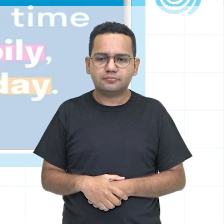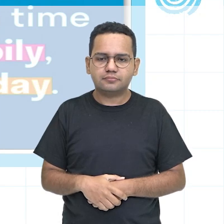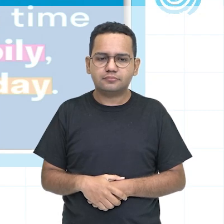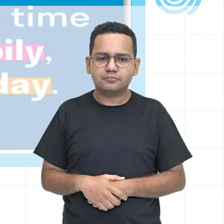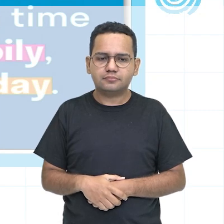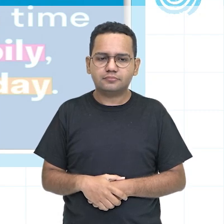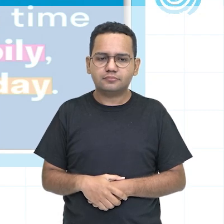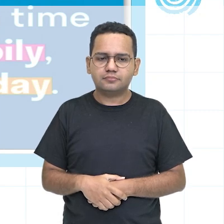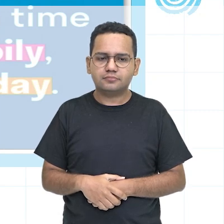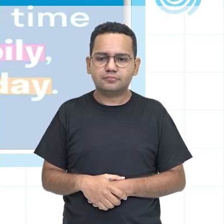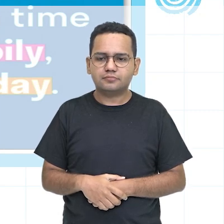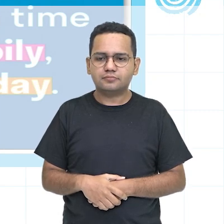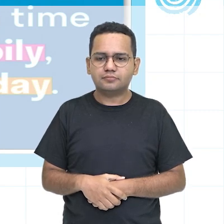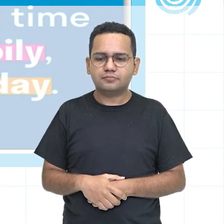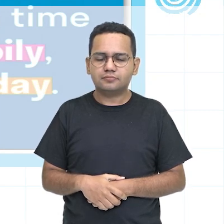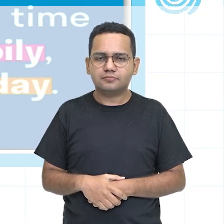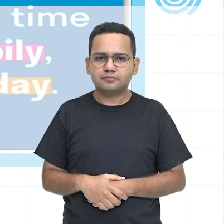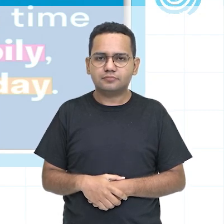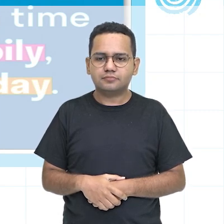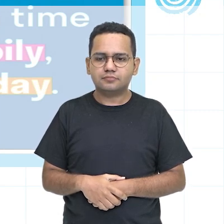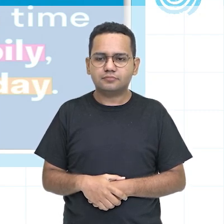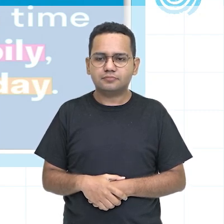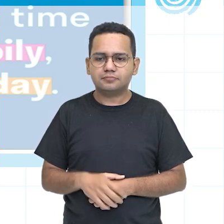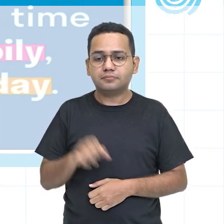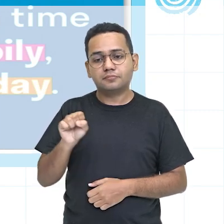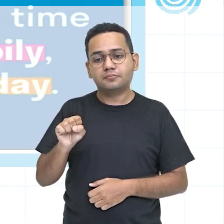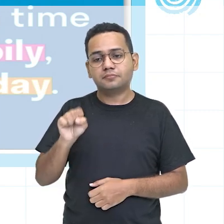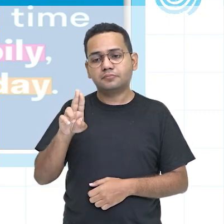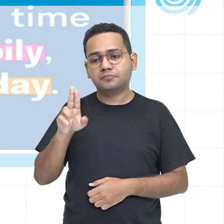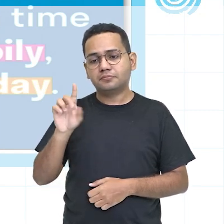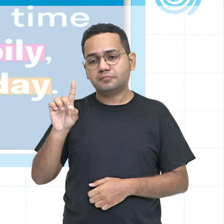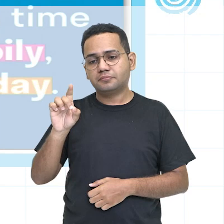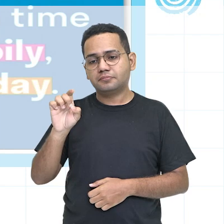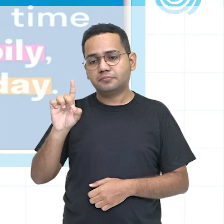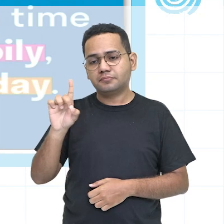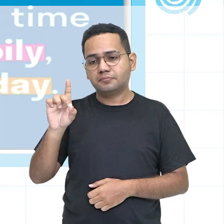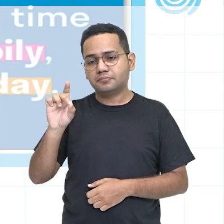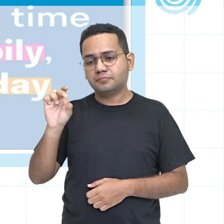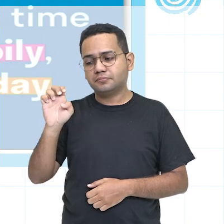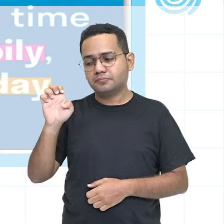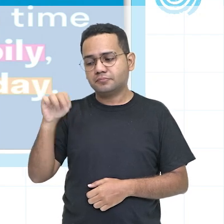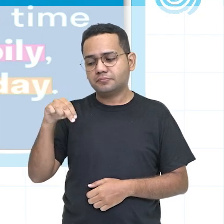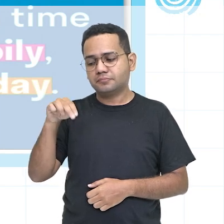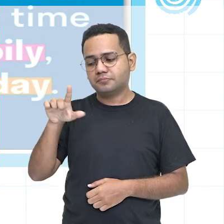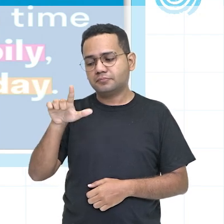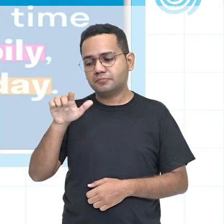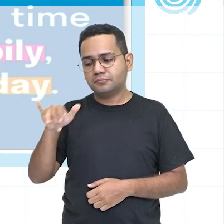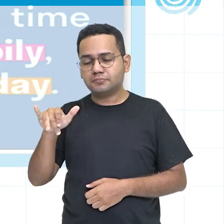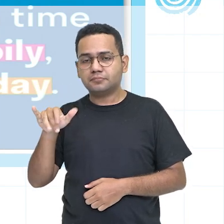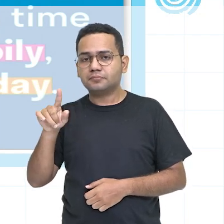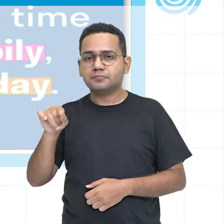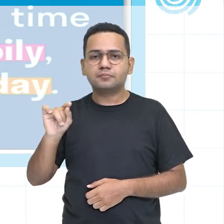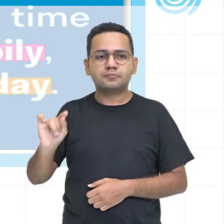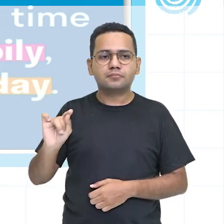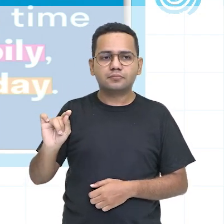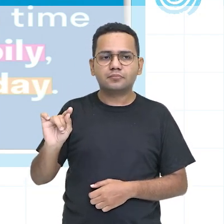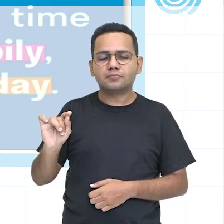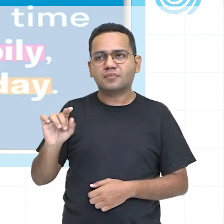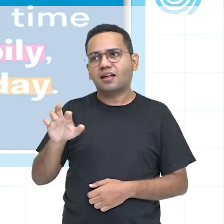suddenly quer dizer repentinamente, repare na terminação ly, que a tradução vai ser mente em língua